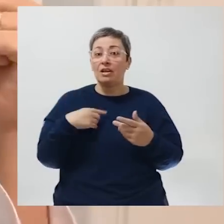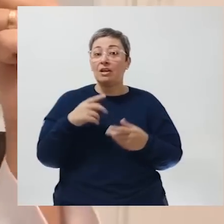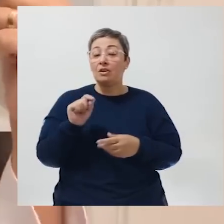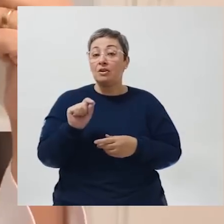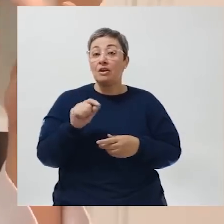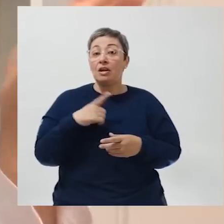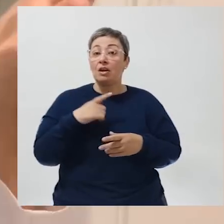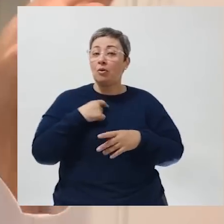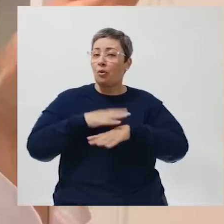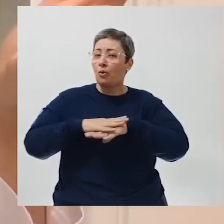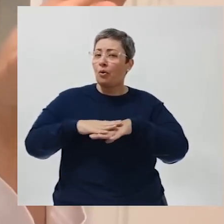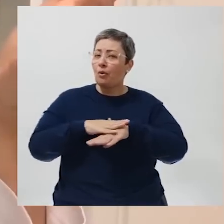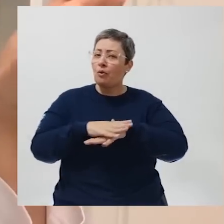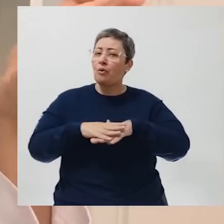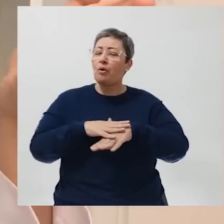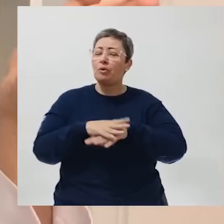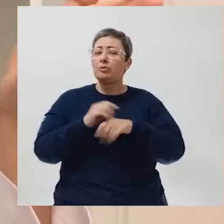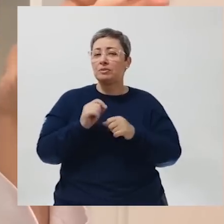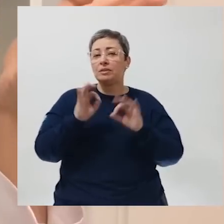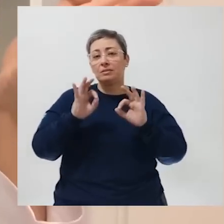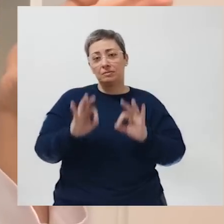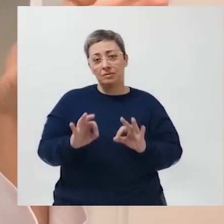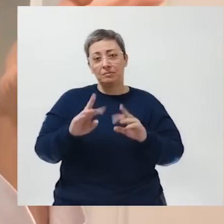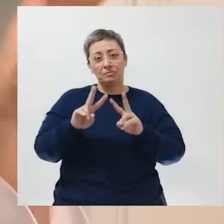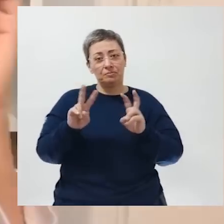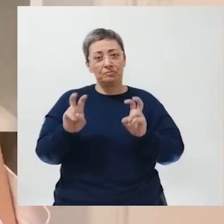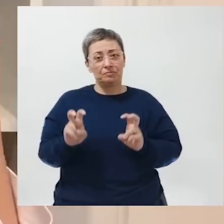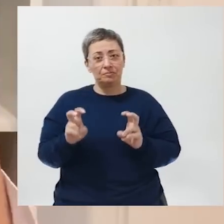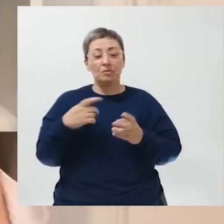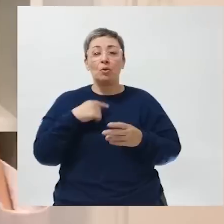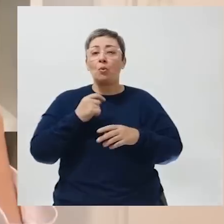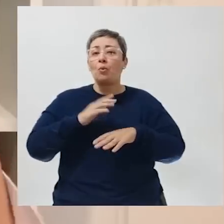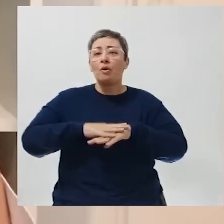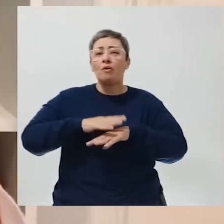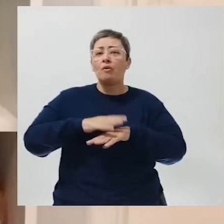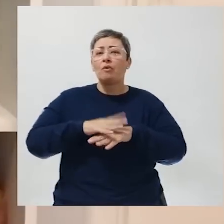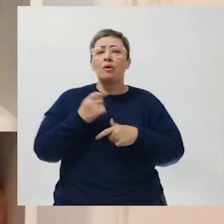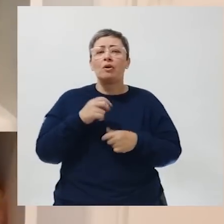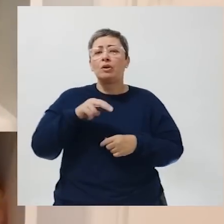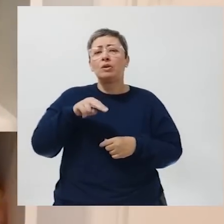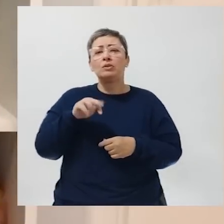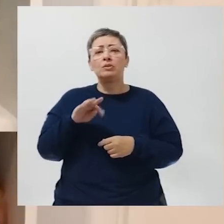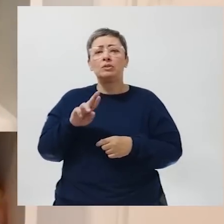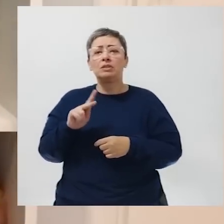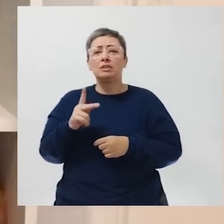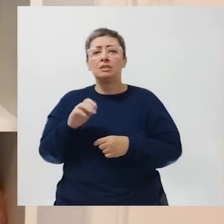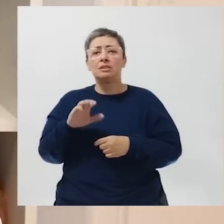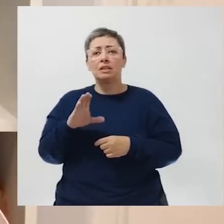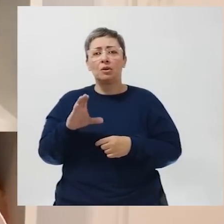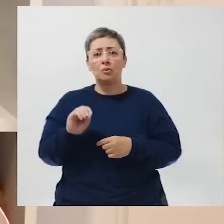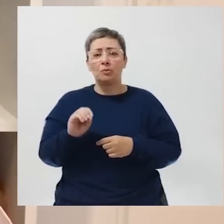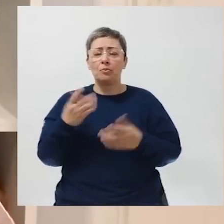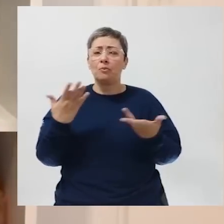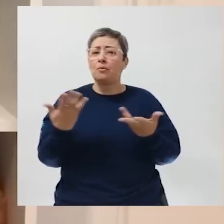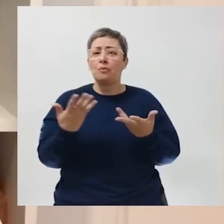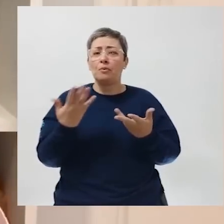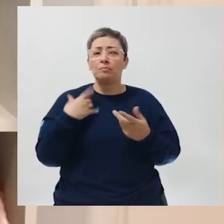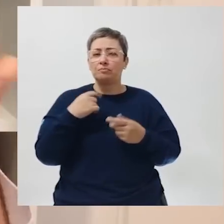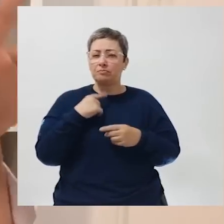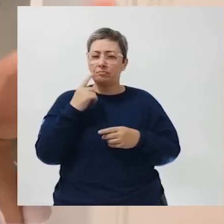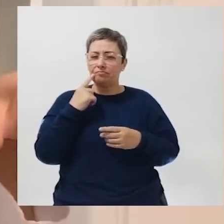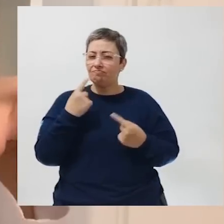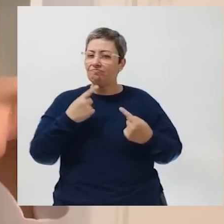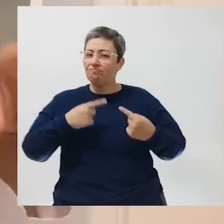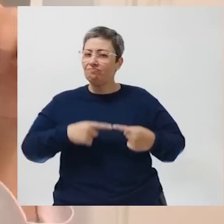a gente está aqui para conversar com vocês justamente sobre isso. O que será que uma nutricionista faz? Eu aposto que